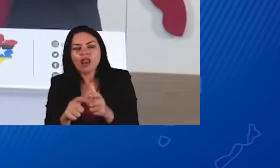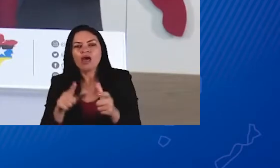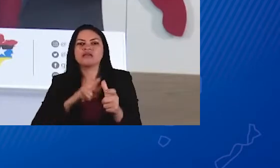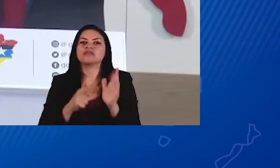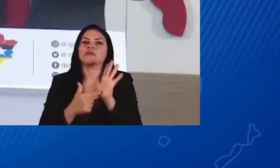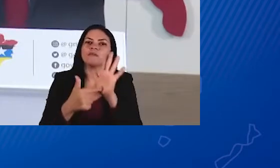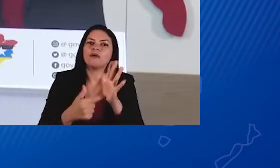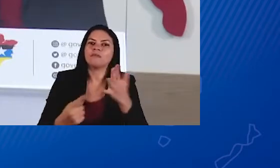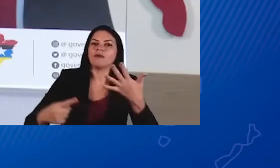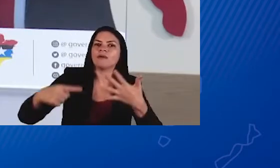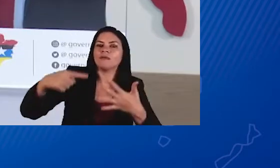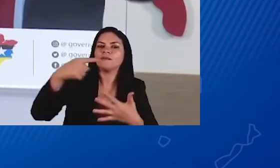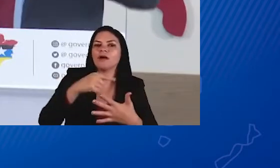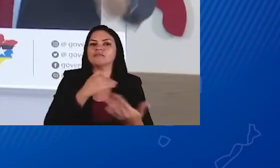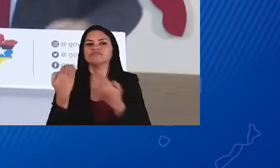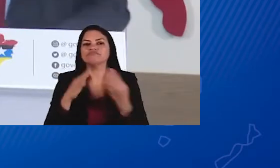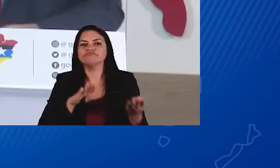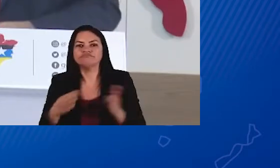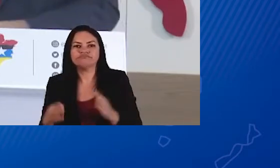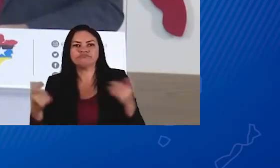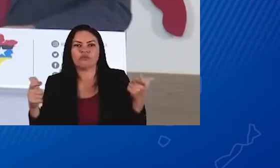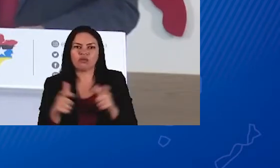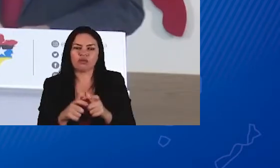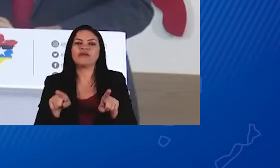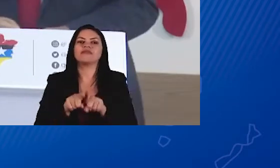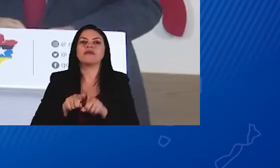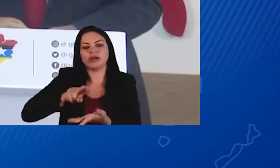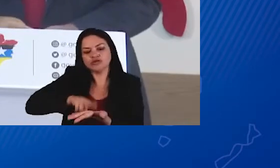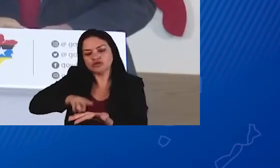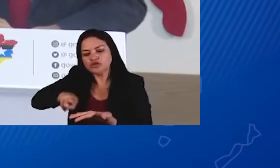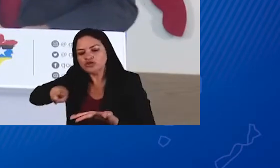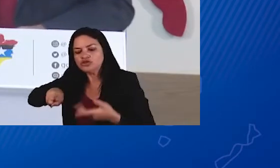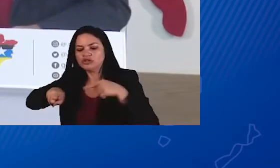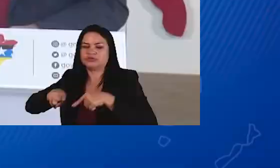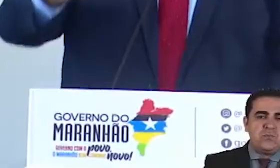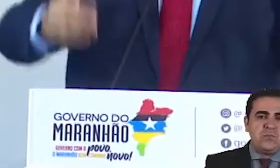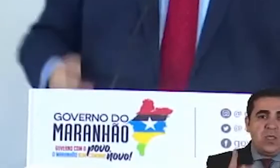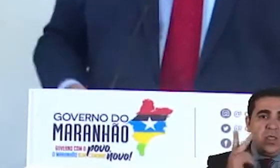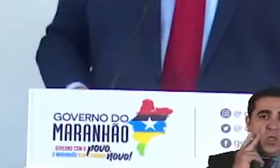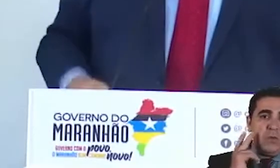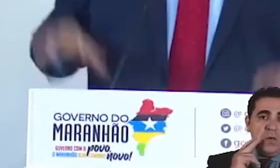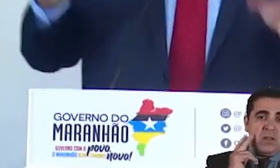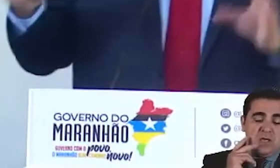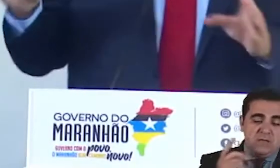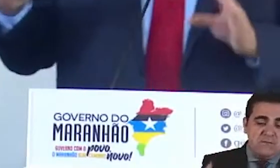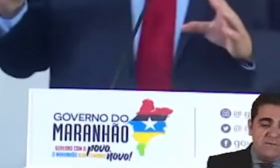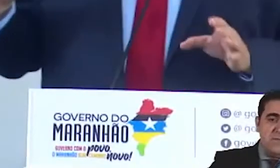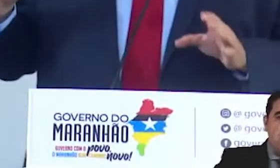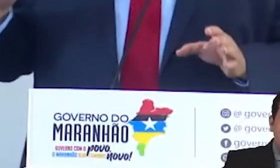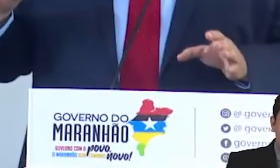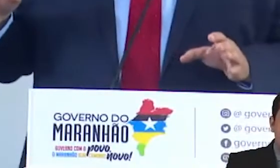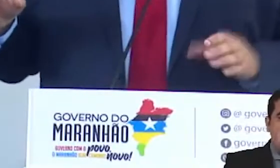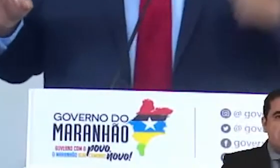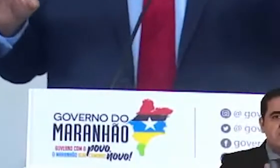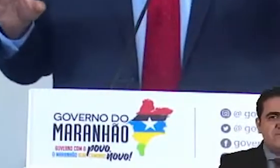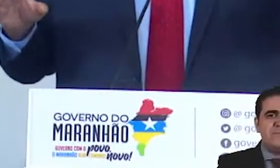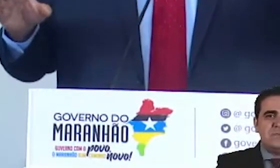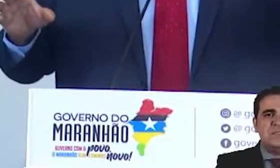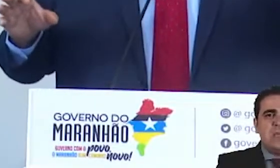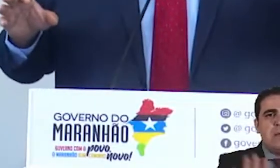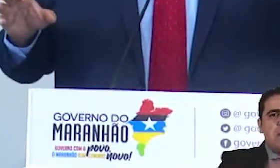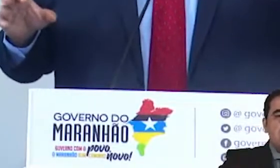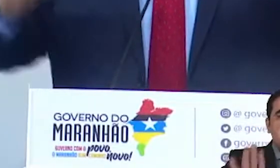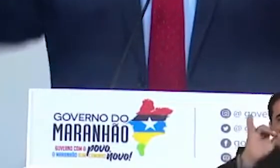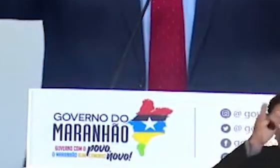taxas declinantes de mortalidade e taxas declinantes de internação hospitalar as medidas e foram prorrogadas até